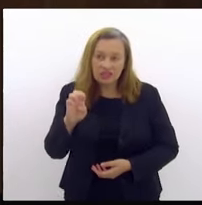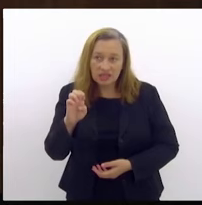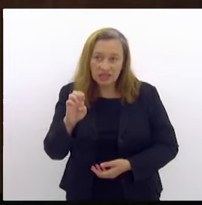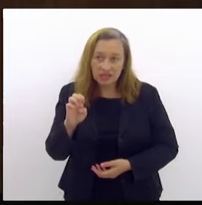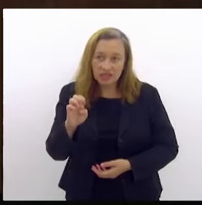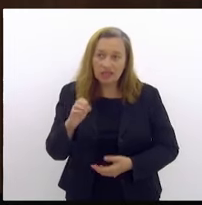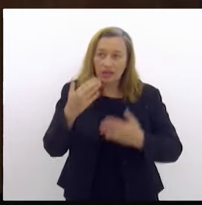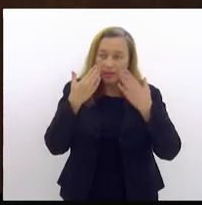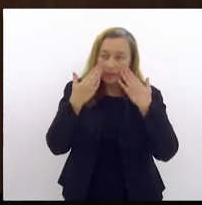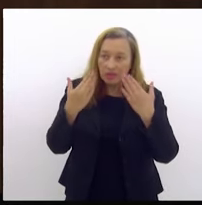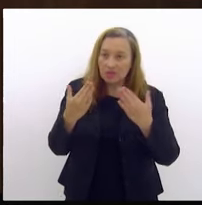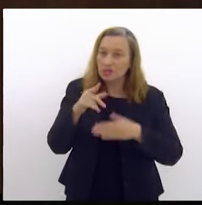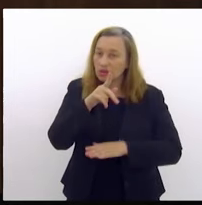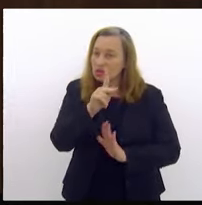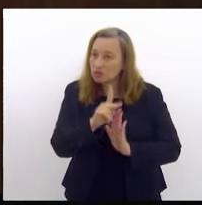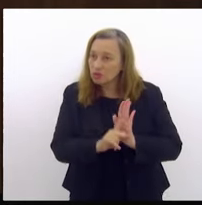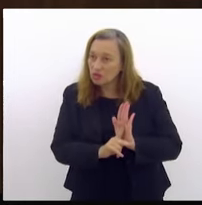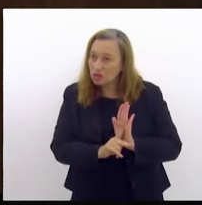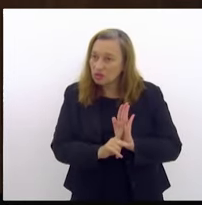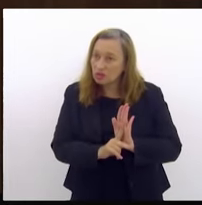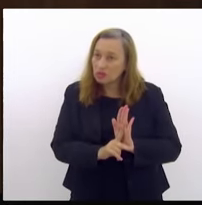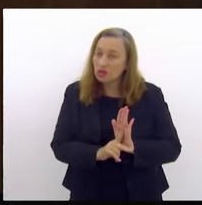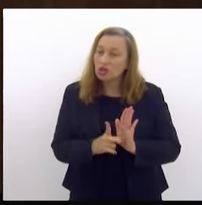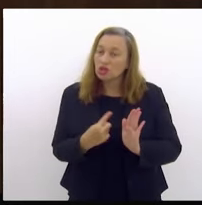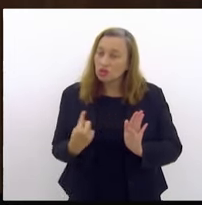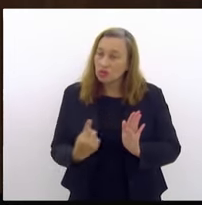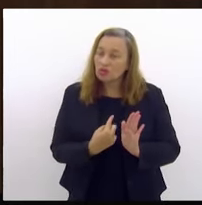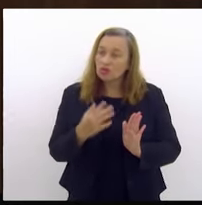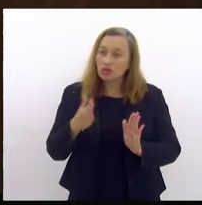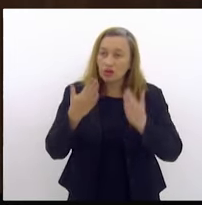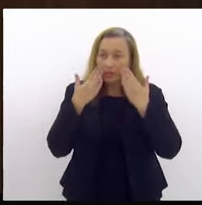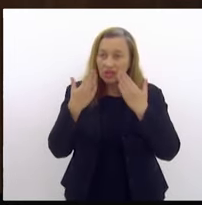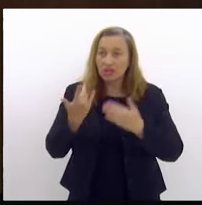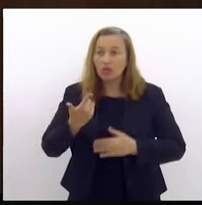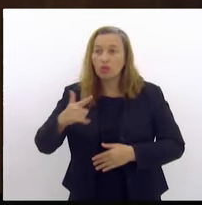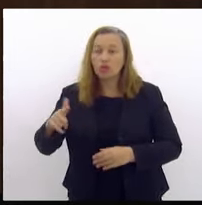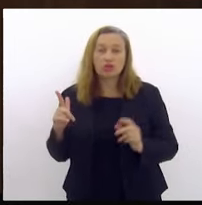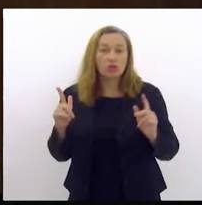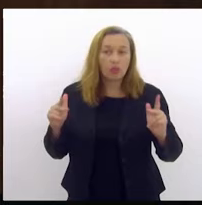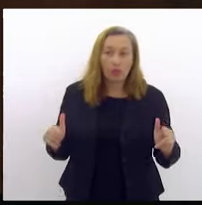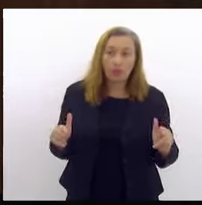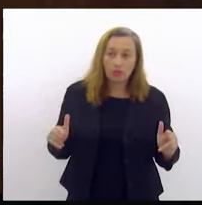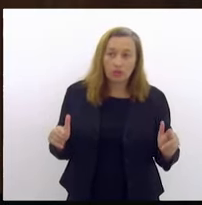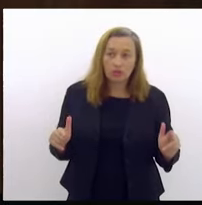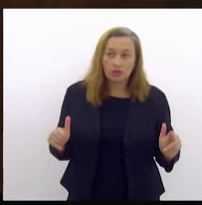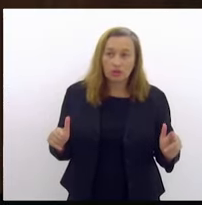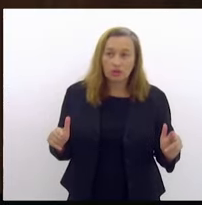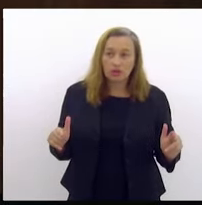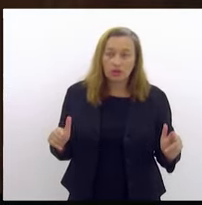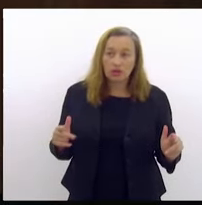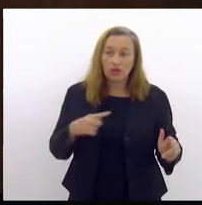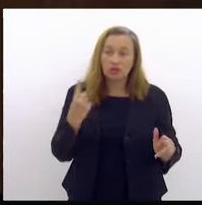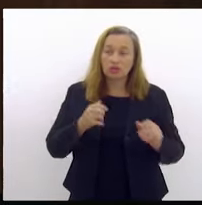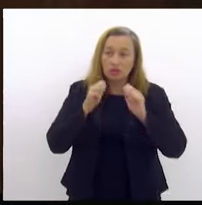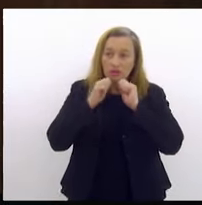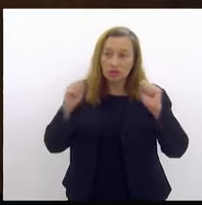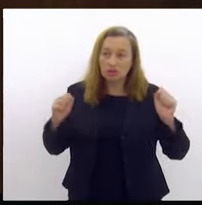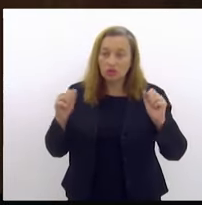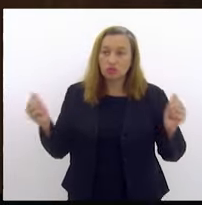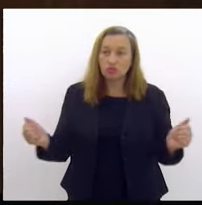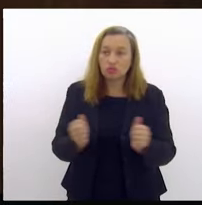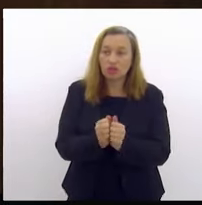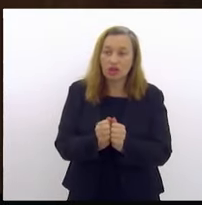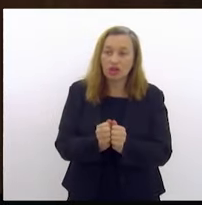Mota apresentou esse projeto, e nós tínhamos apresentado um outro semelhante. As nossas assessorias juntaram os